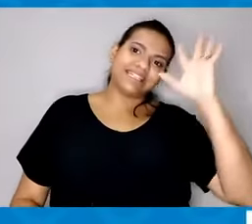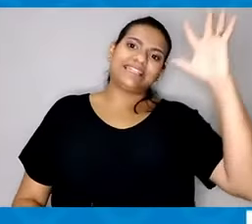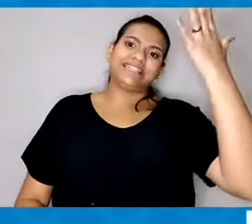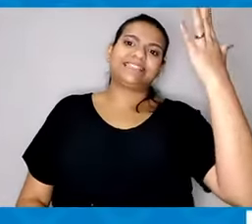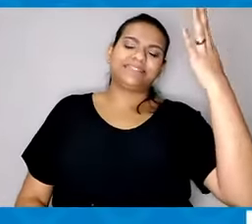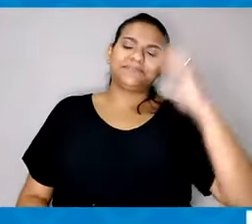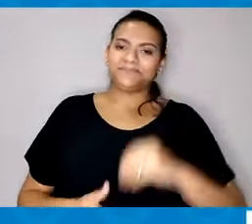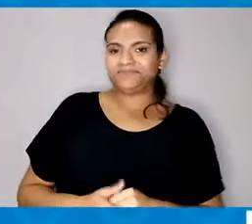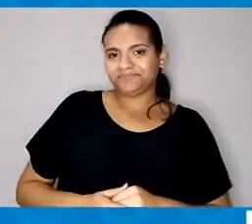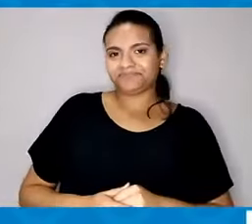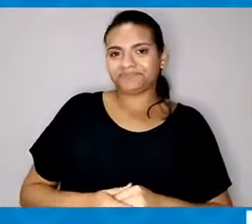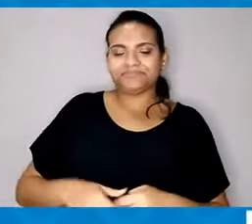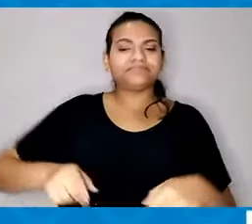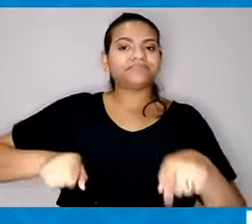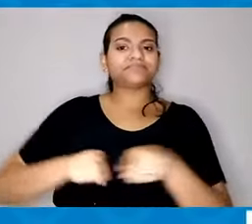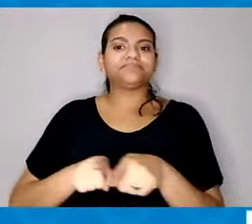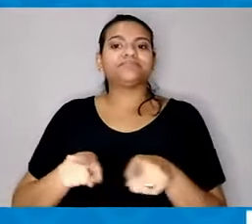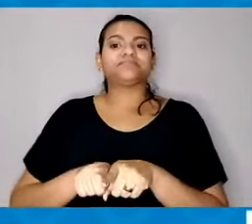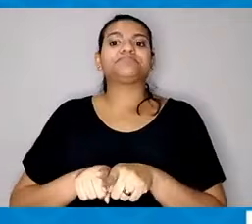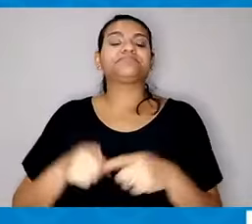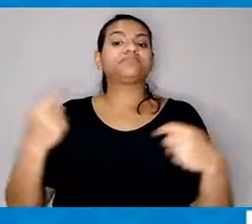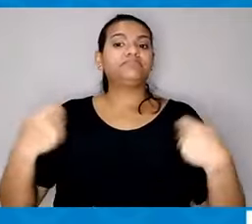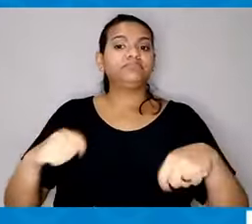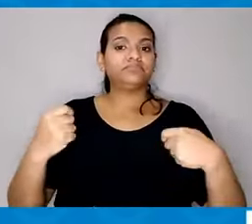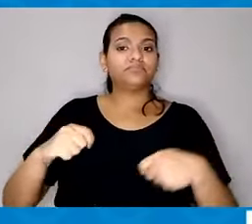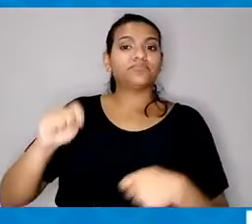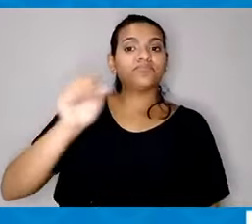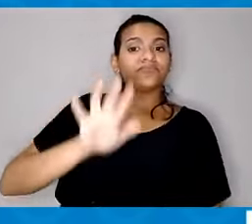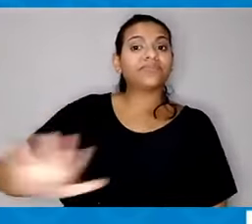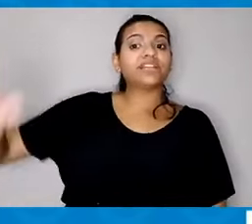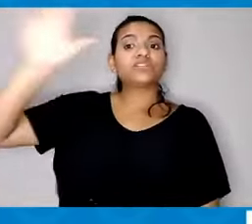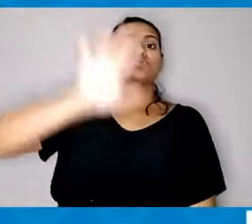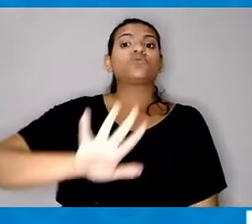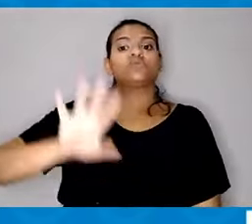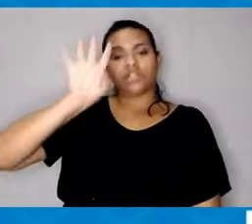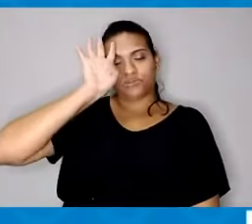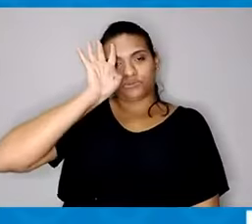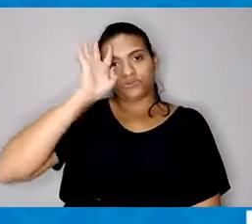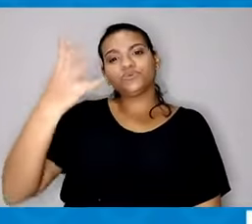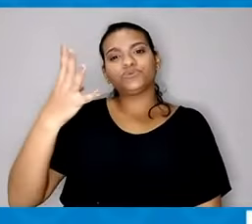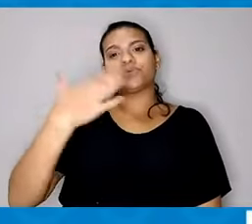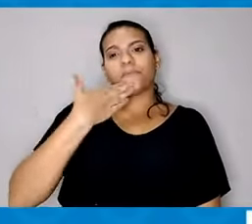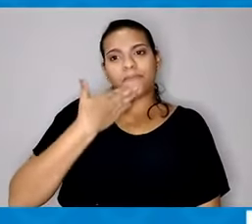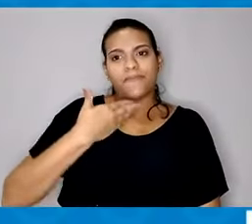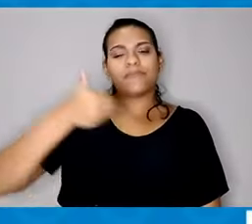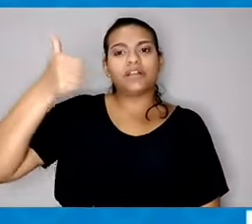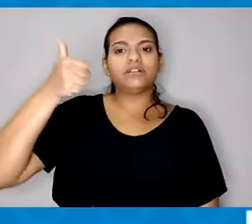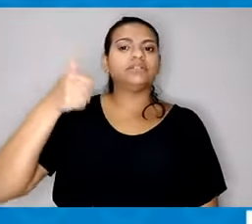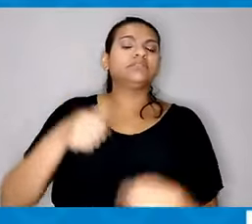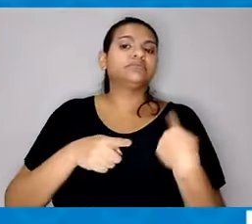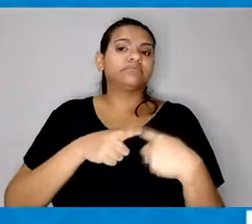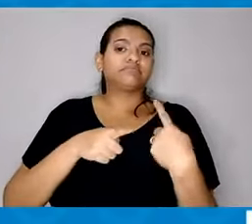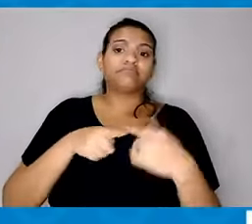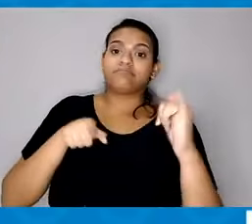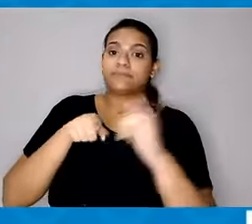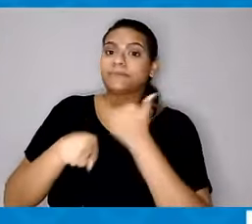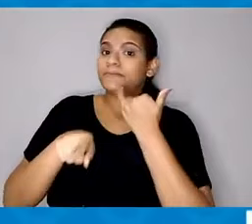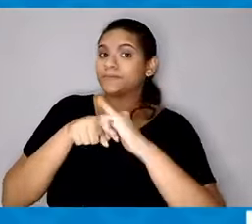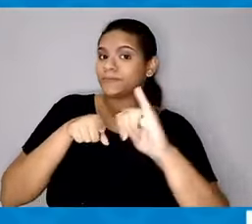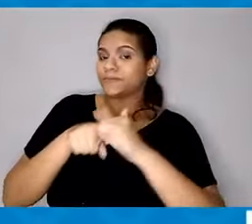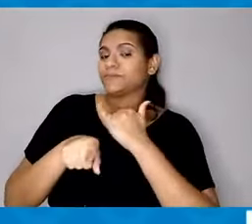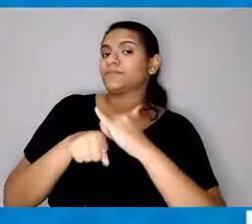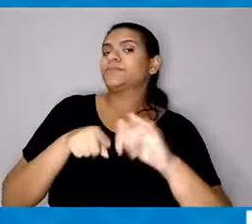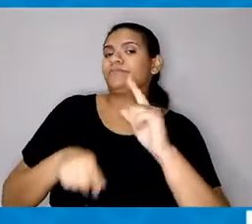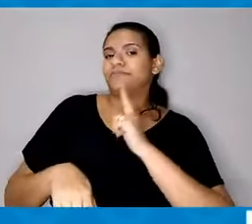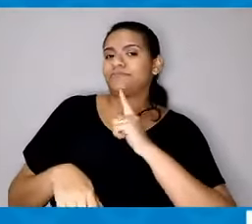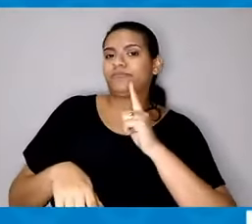decisão nacional, ela ficaria melhor sustentada, habilitada por uma estratégia nacional de